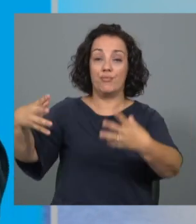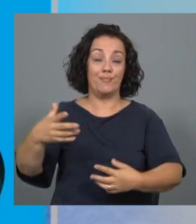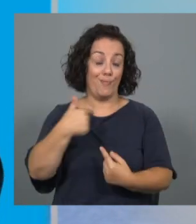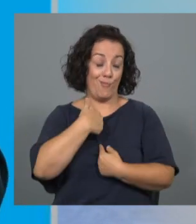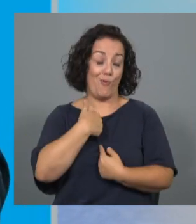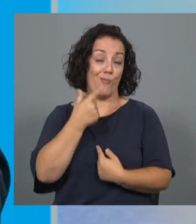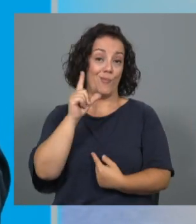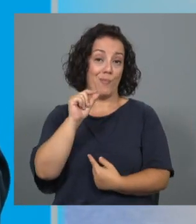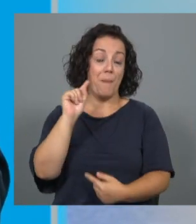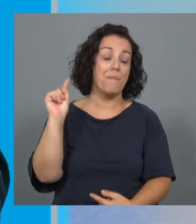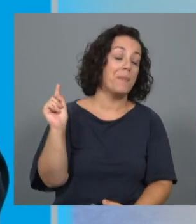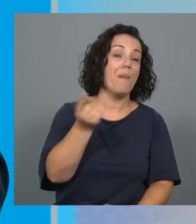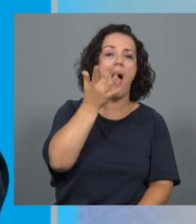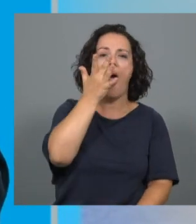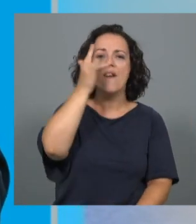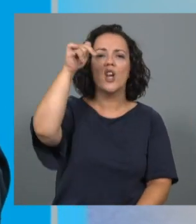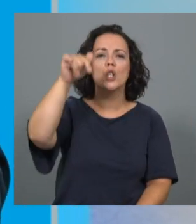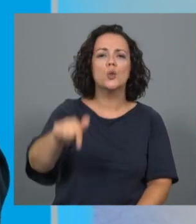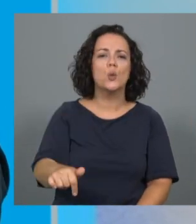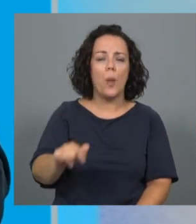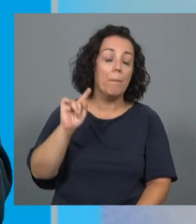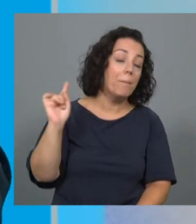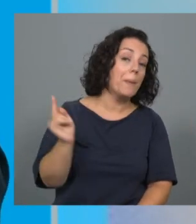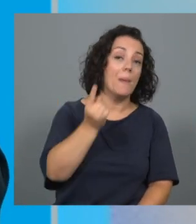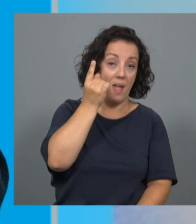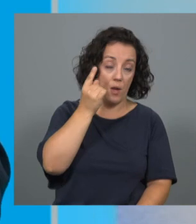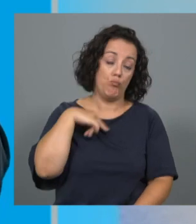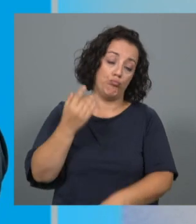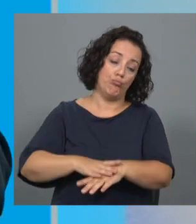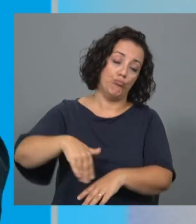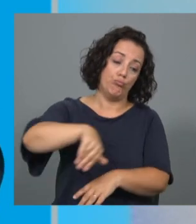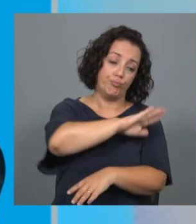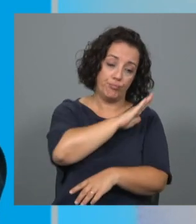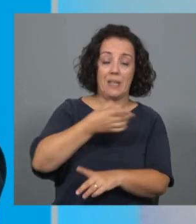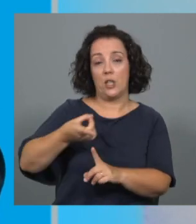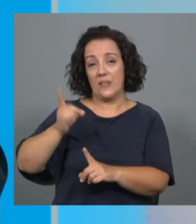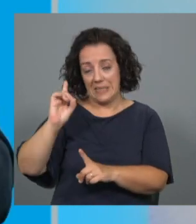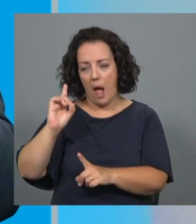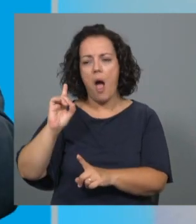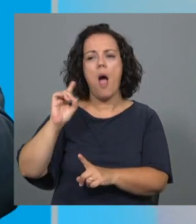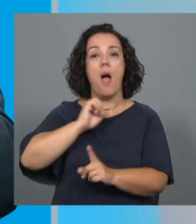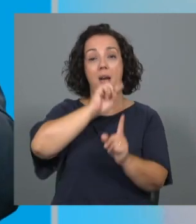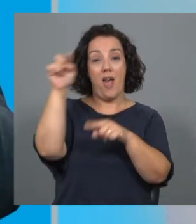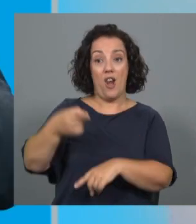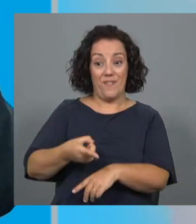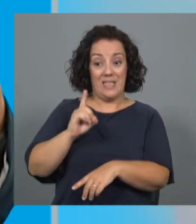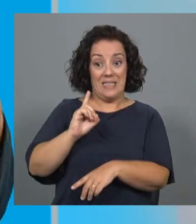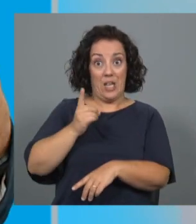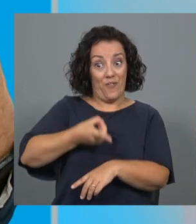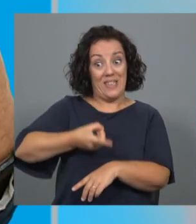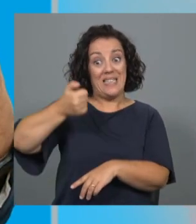na África do Sul, antes de sair, em 95, em 96, deixei uma escola